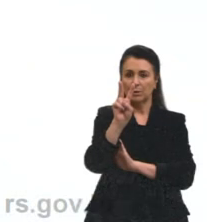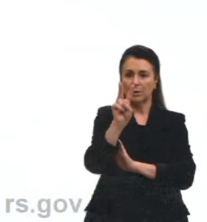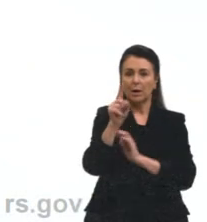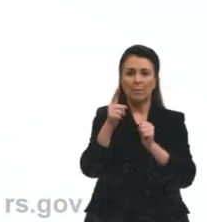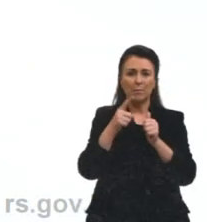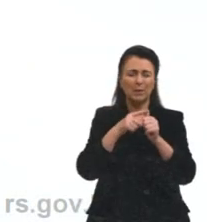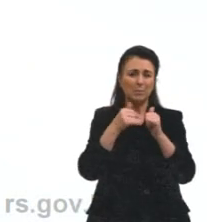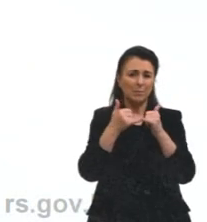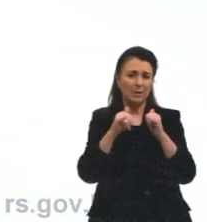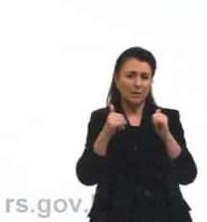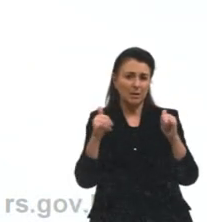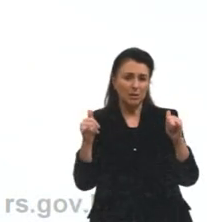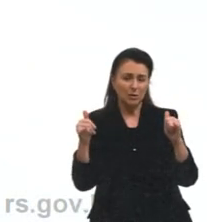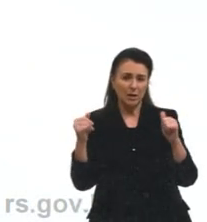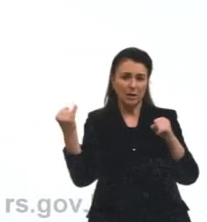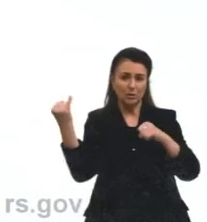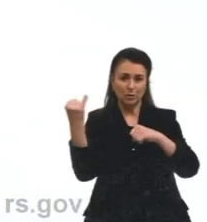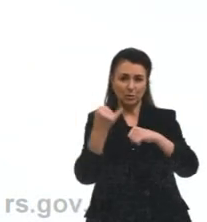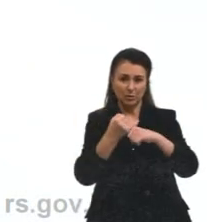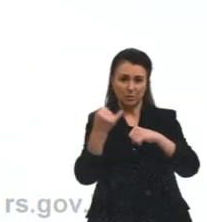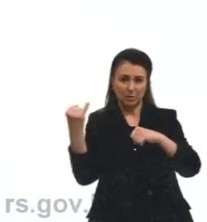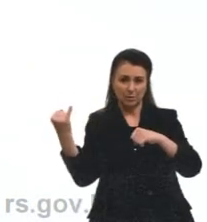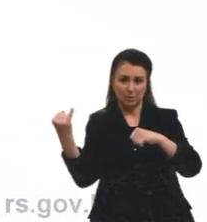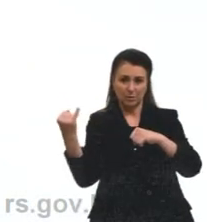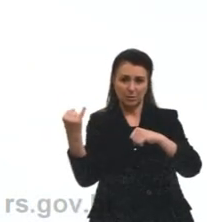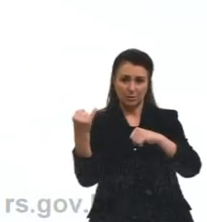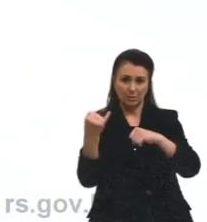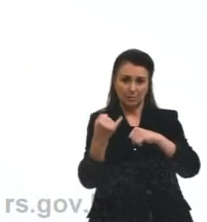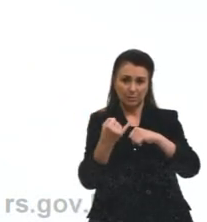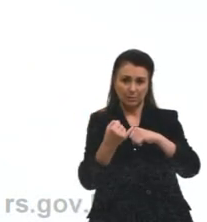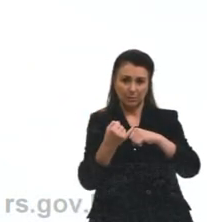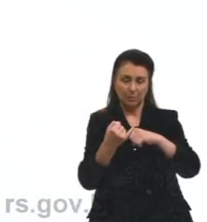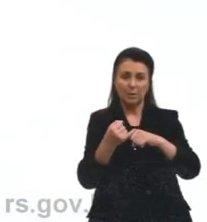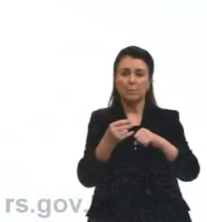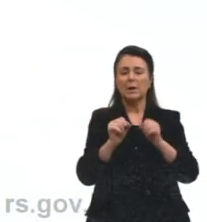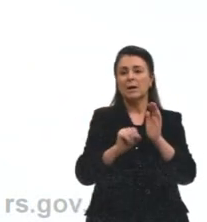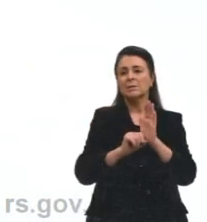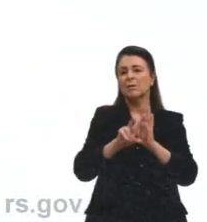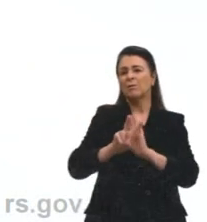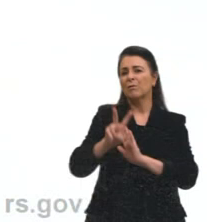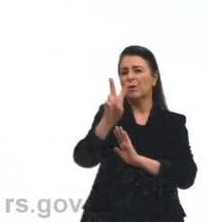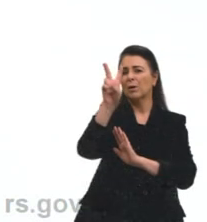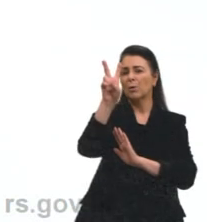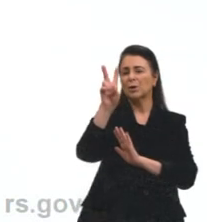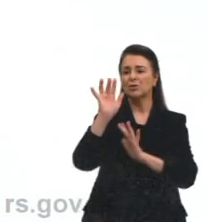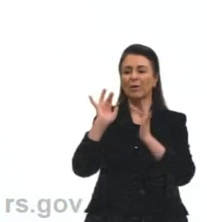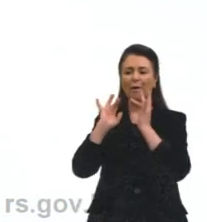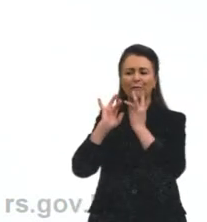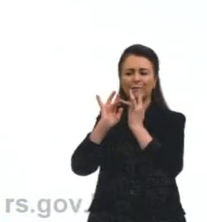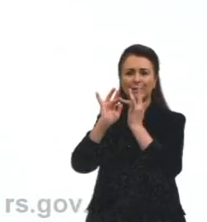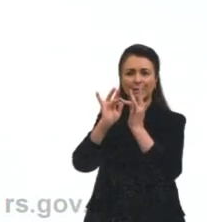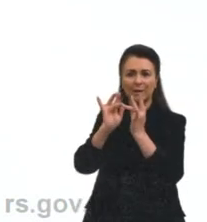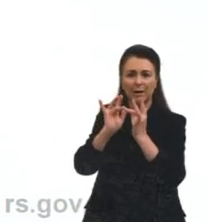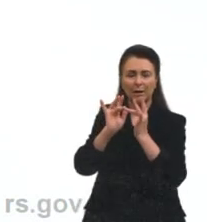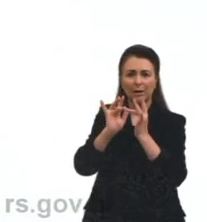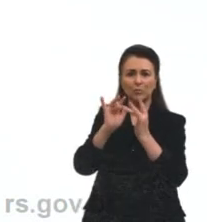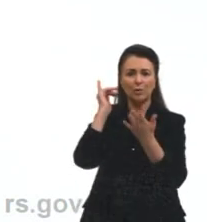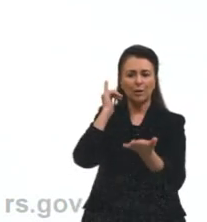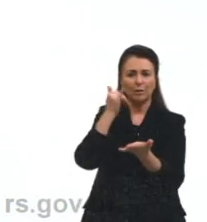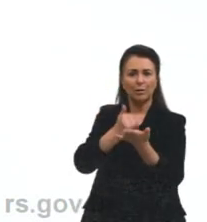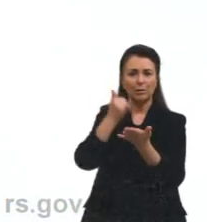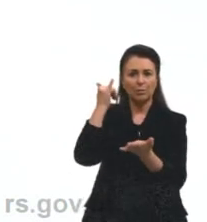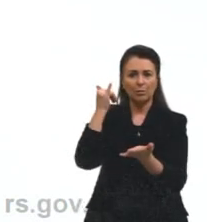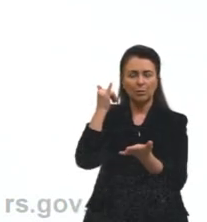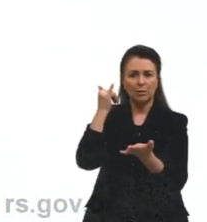primeira energia de ionização mas alto valor de afinidade eletrônica são consideradas bastante eletronegativo